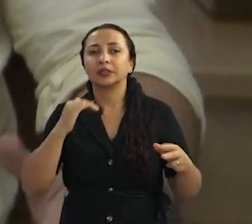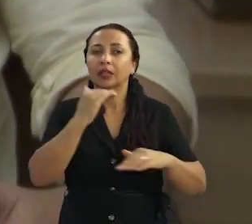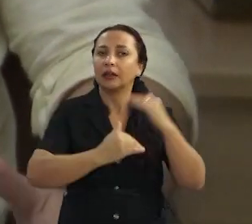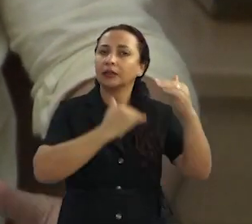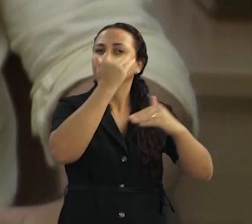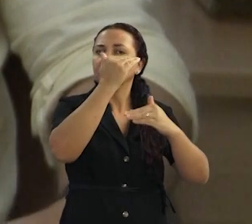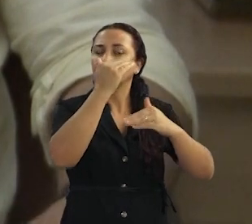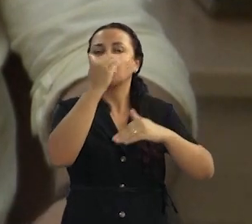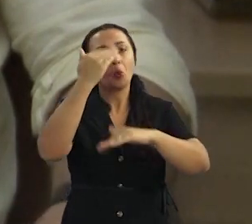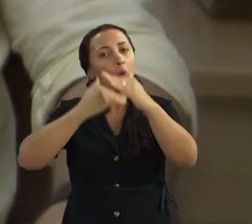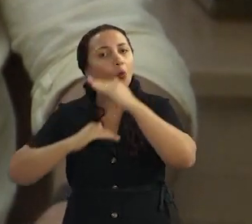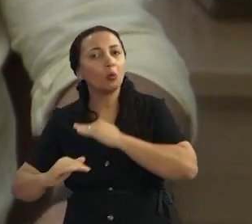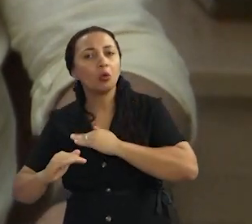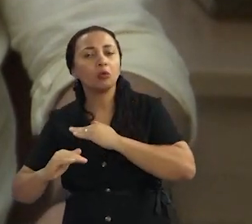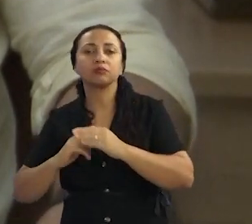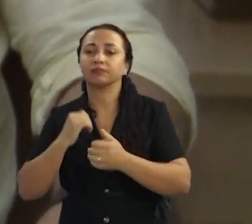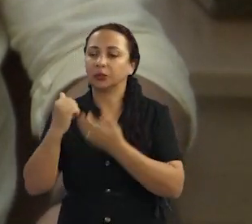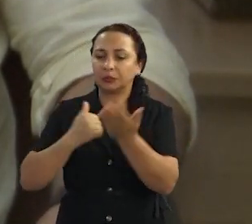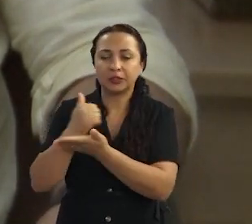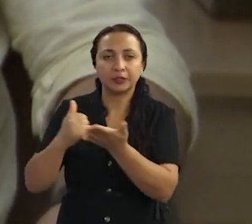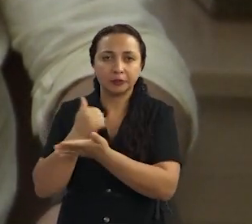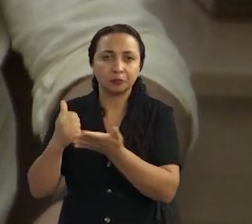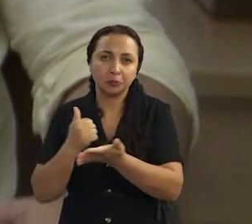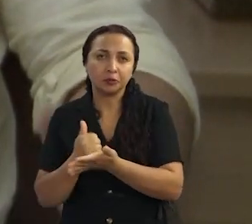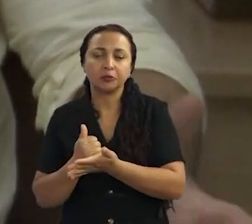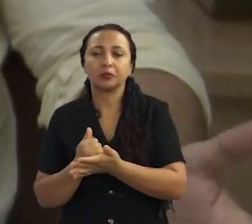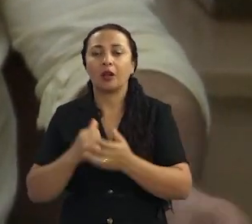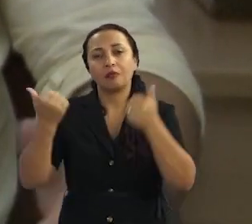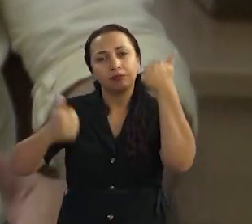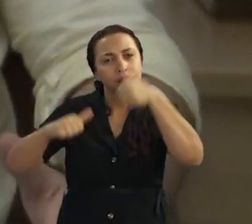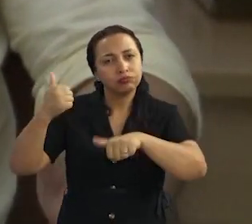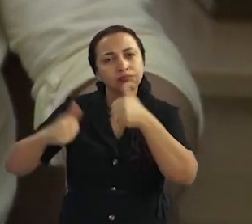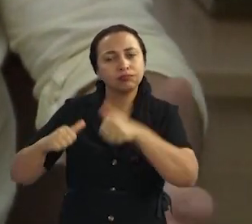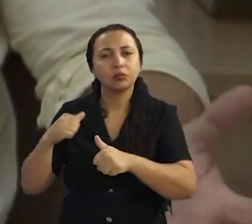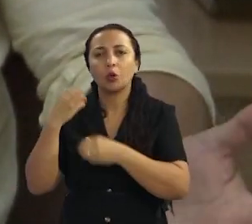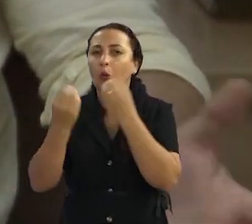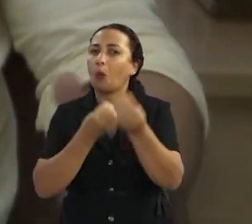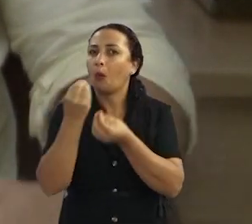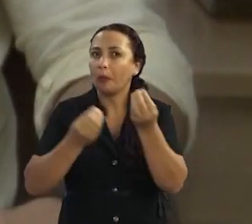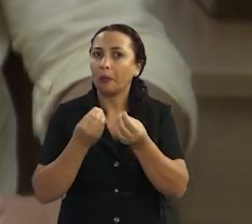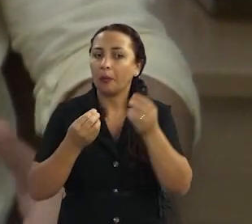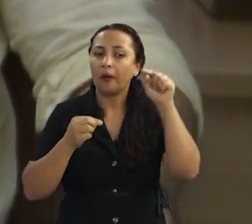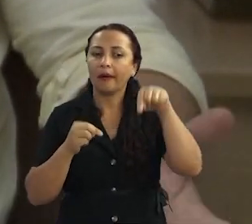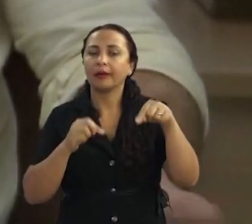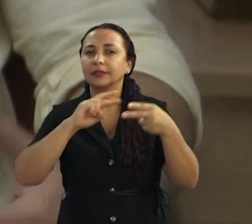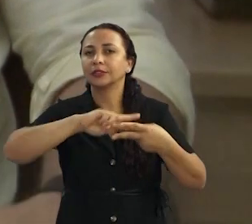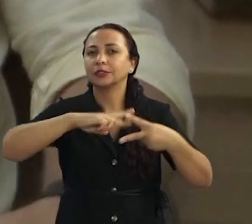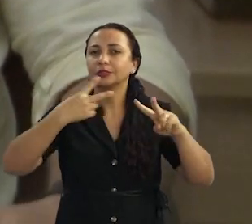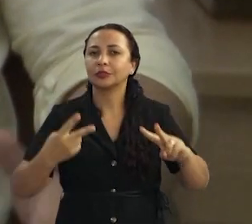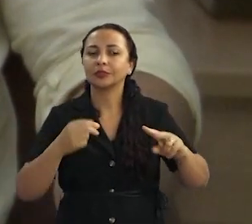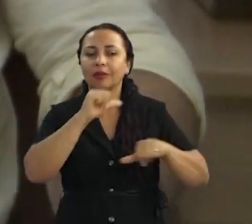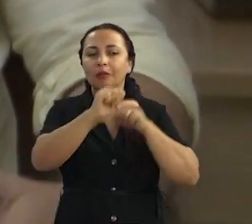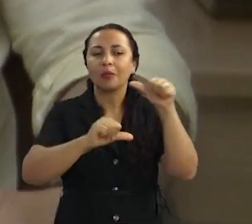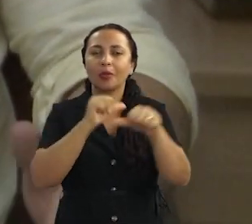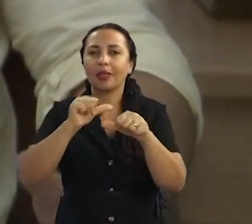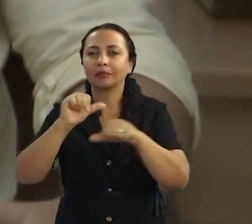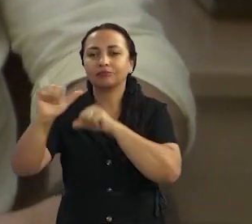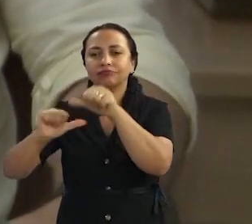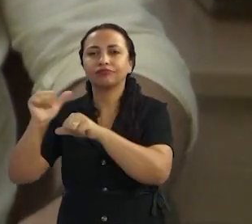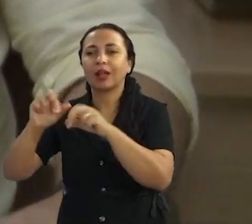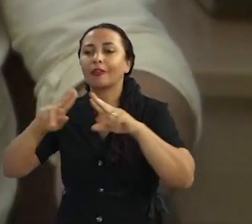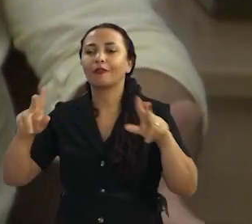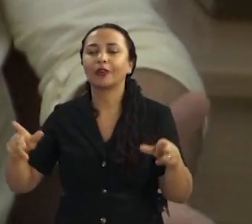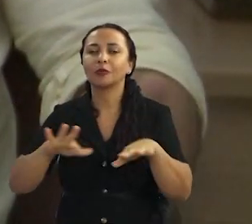diferentes progressões do câncer. E daí, basicamente, avaliamos como esses genes estavam